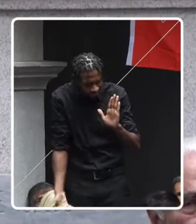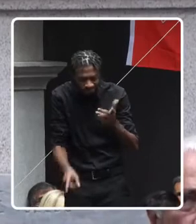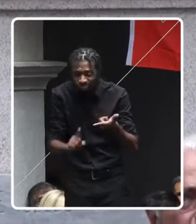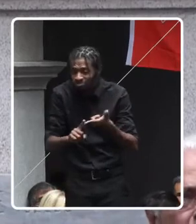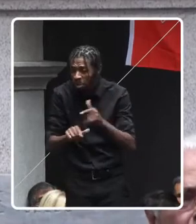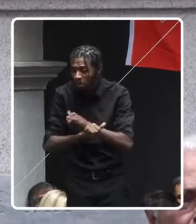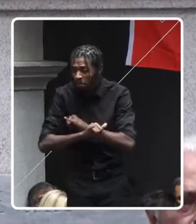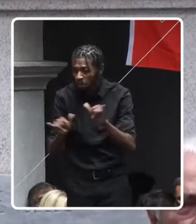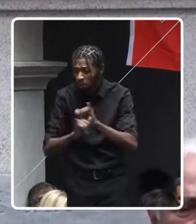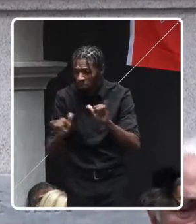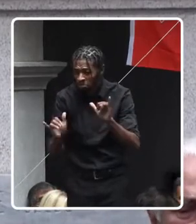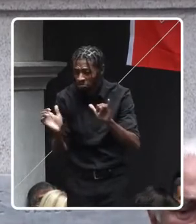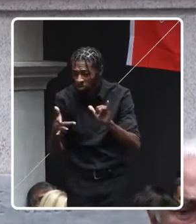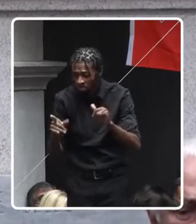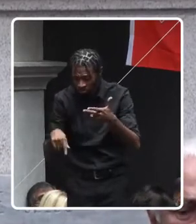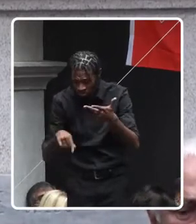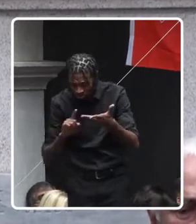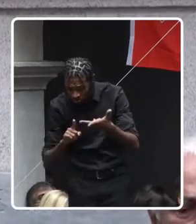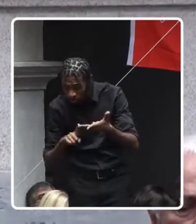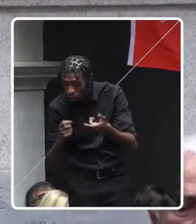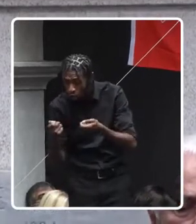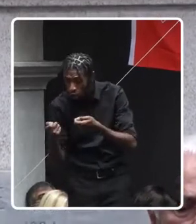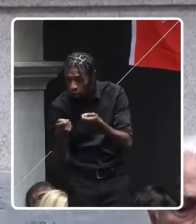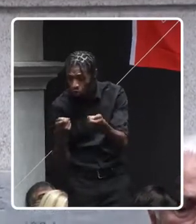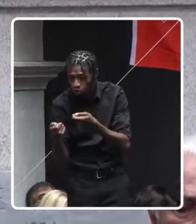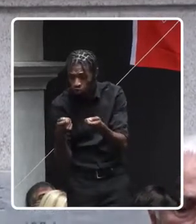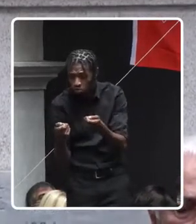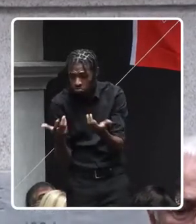publicidade e controle.